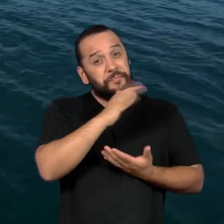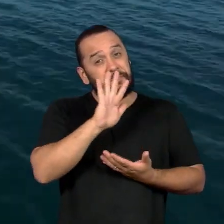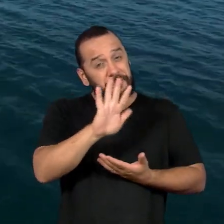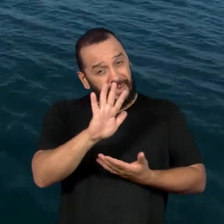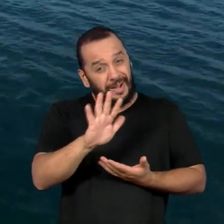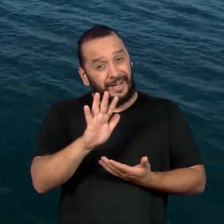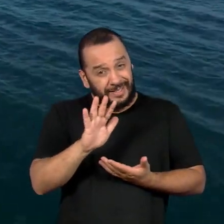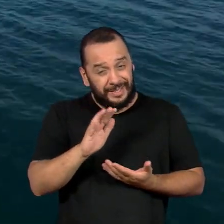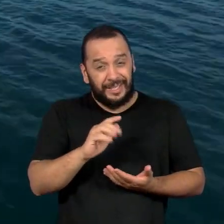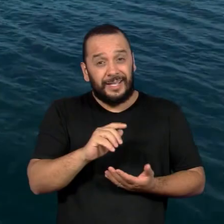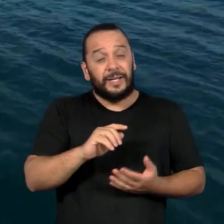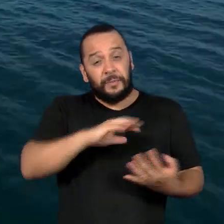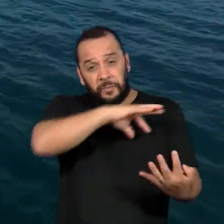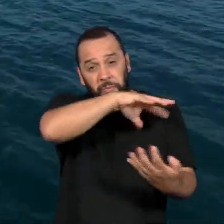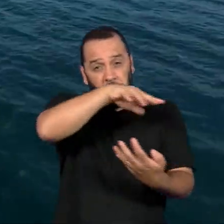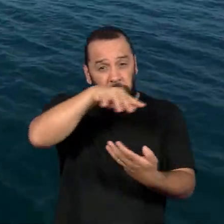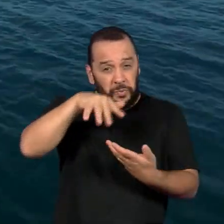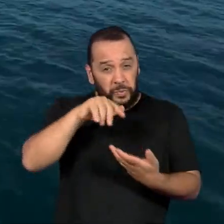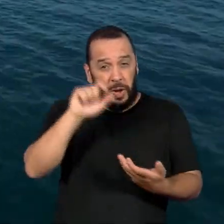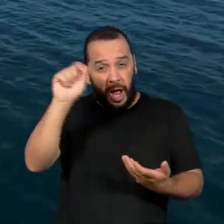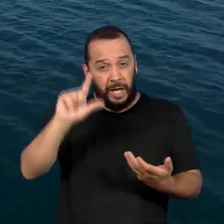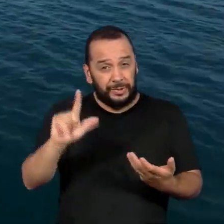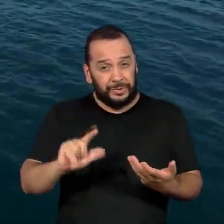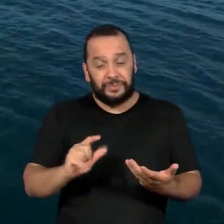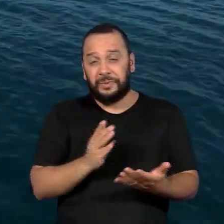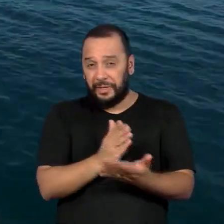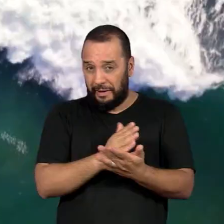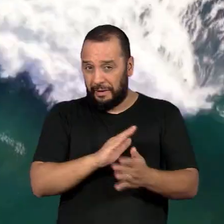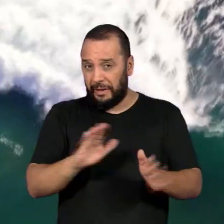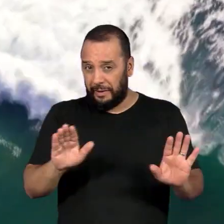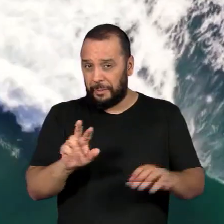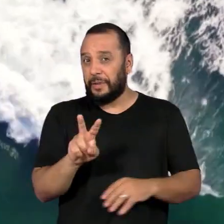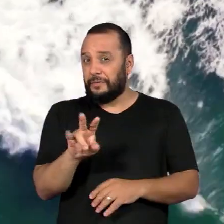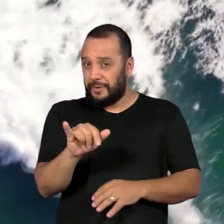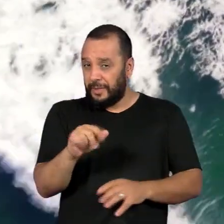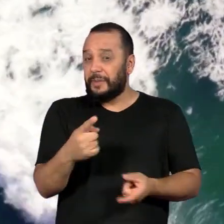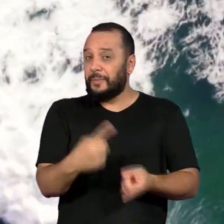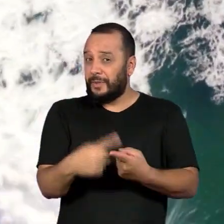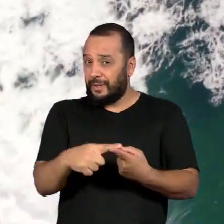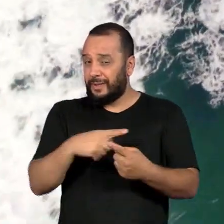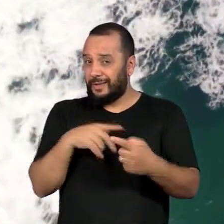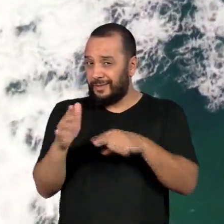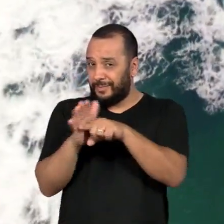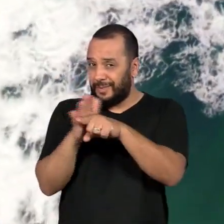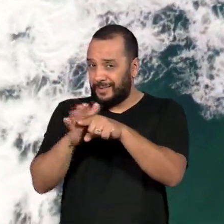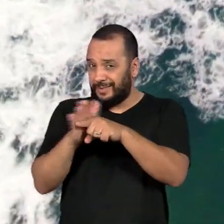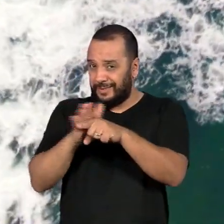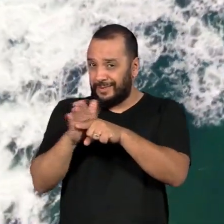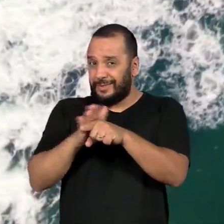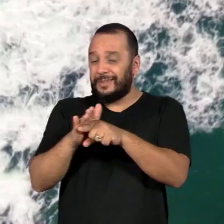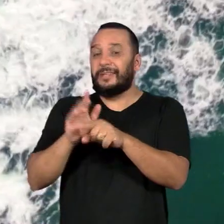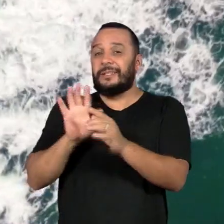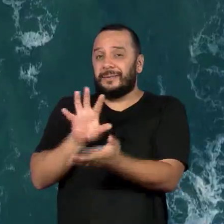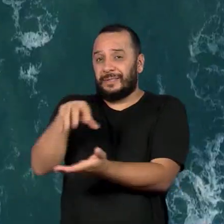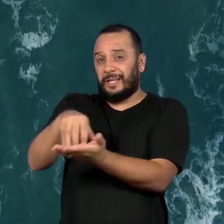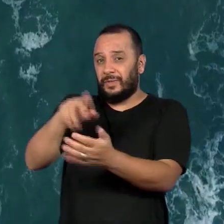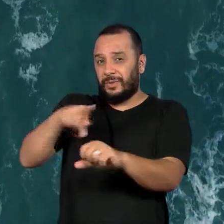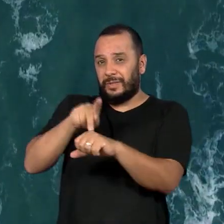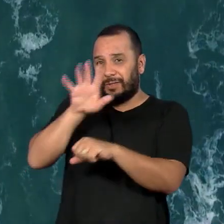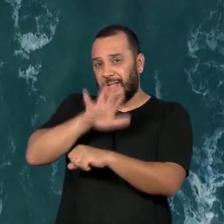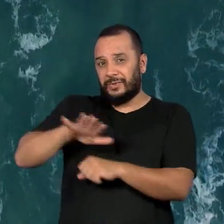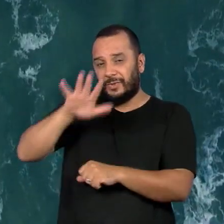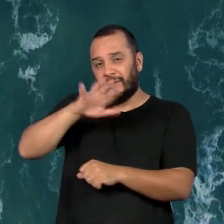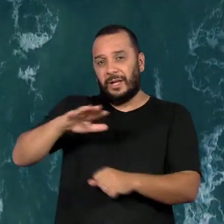apelido pode estar com os dias contados. É o que revela estudo liderado por pesquisadores do Centro Nacional